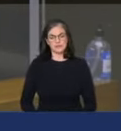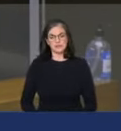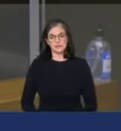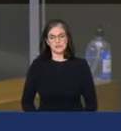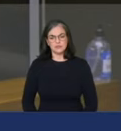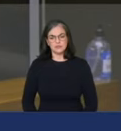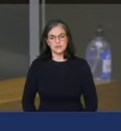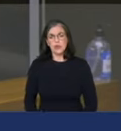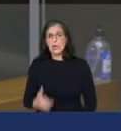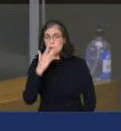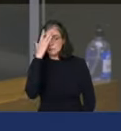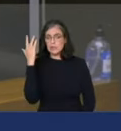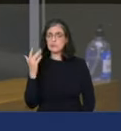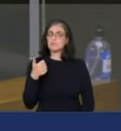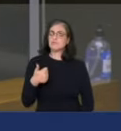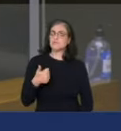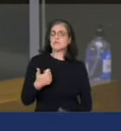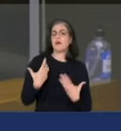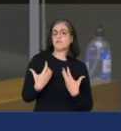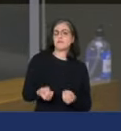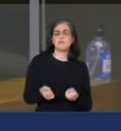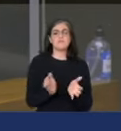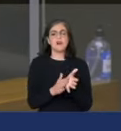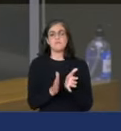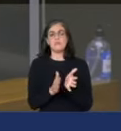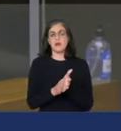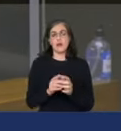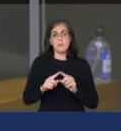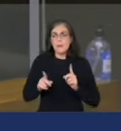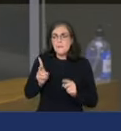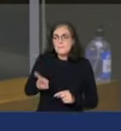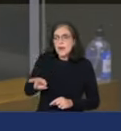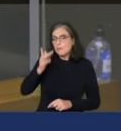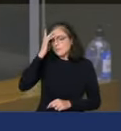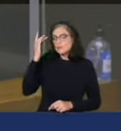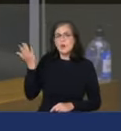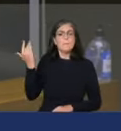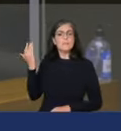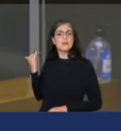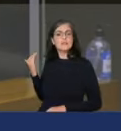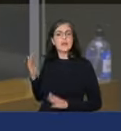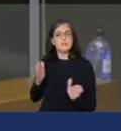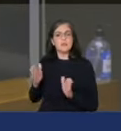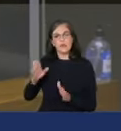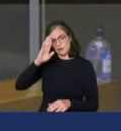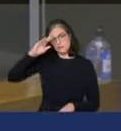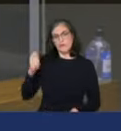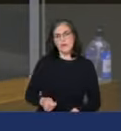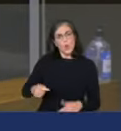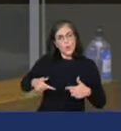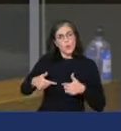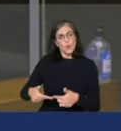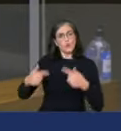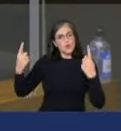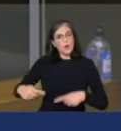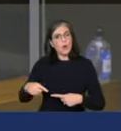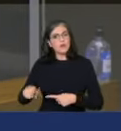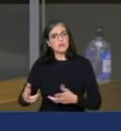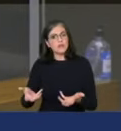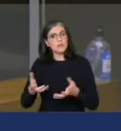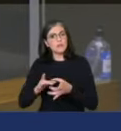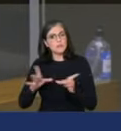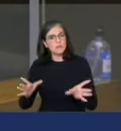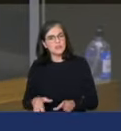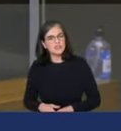que no período do regime militar que eles lutavam por democracia e o que que nós podemos fazer nesse momento